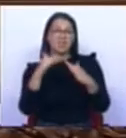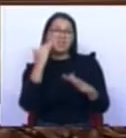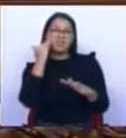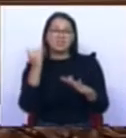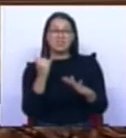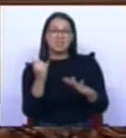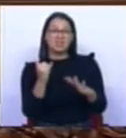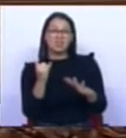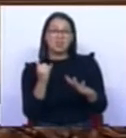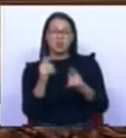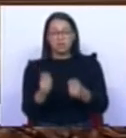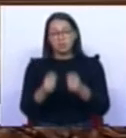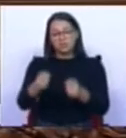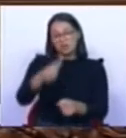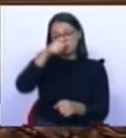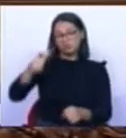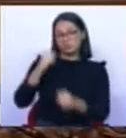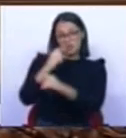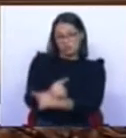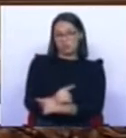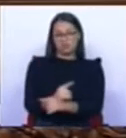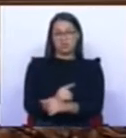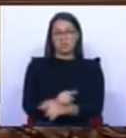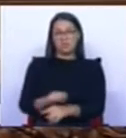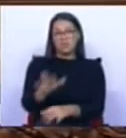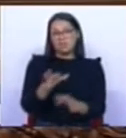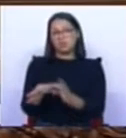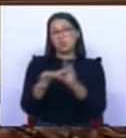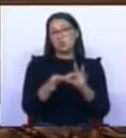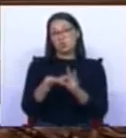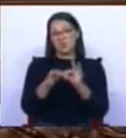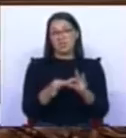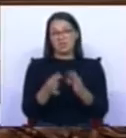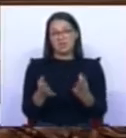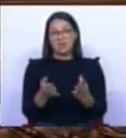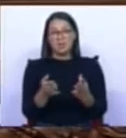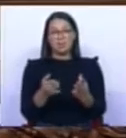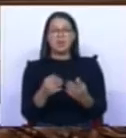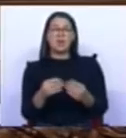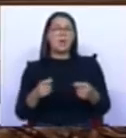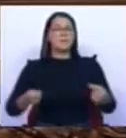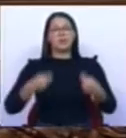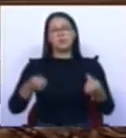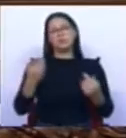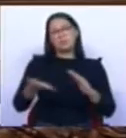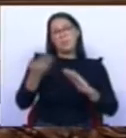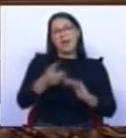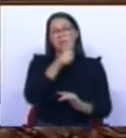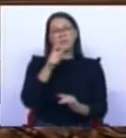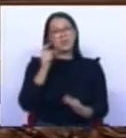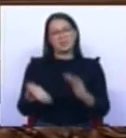mais altos responsáveis das Nações Unidas para, longe das principais vítimas, fazerem mais anúncios e mais